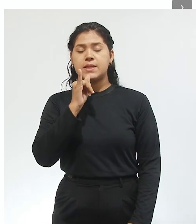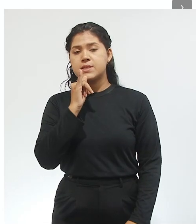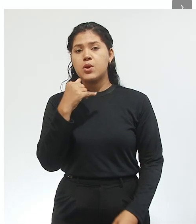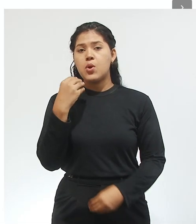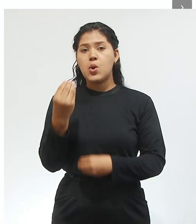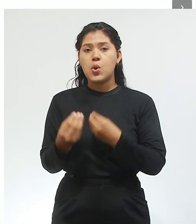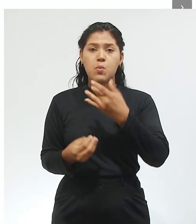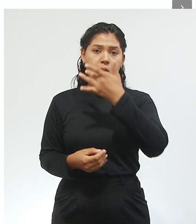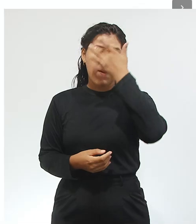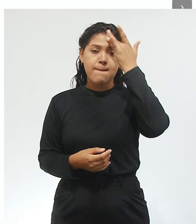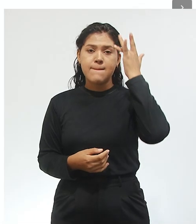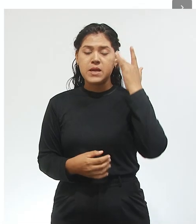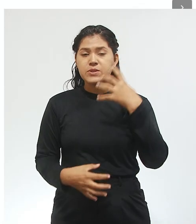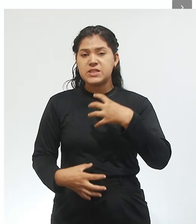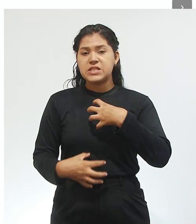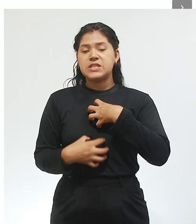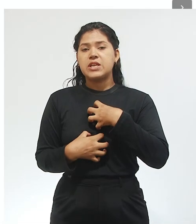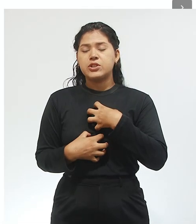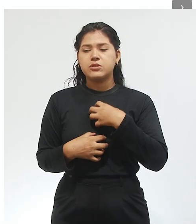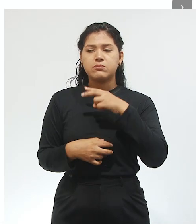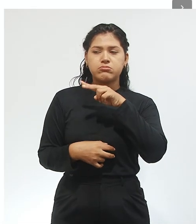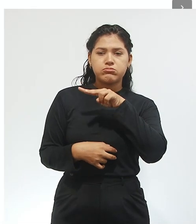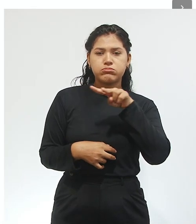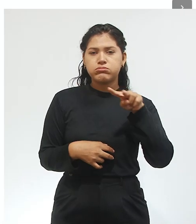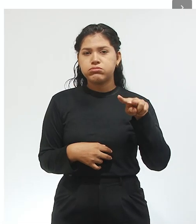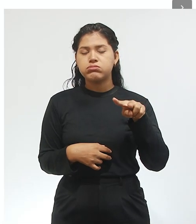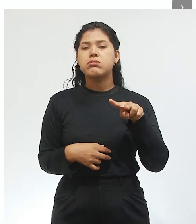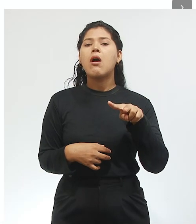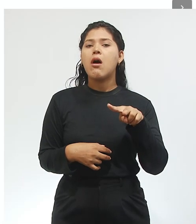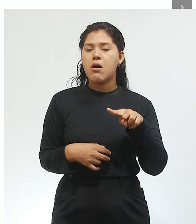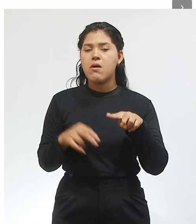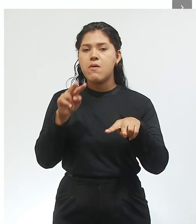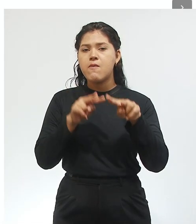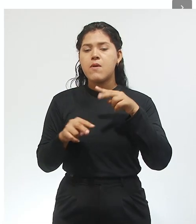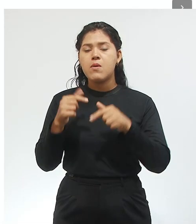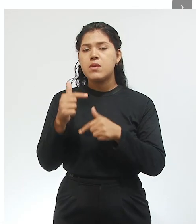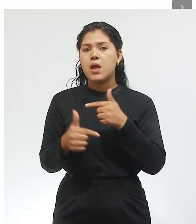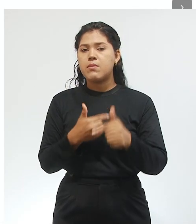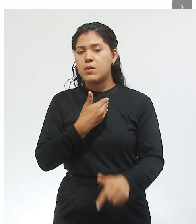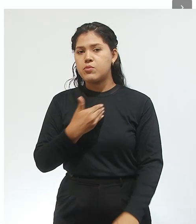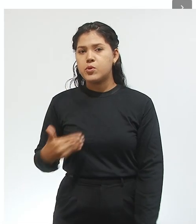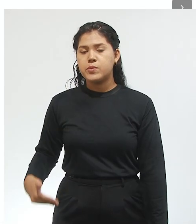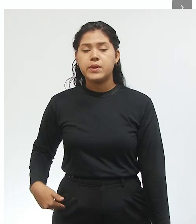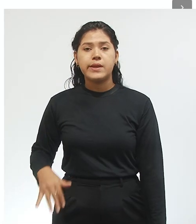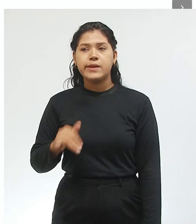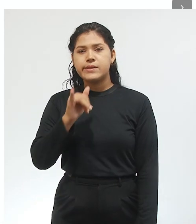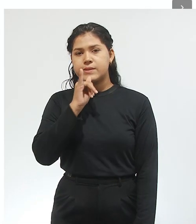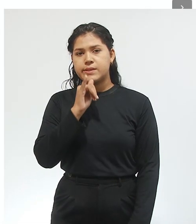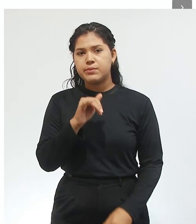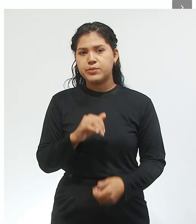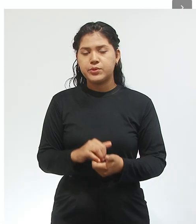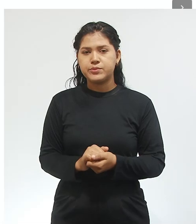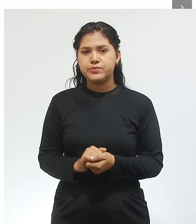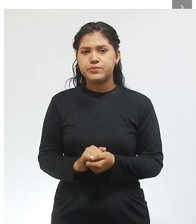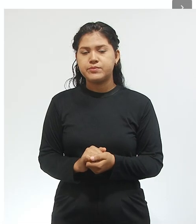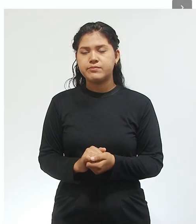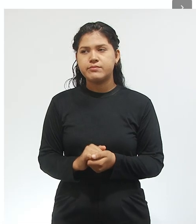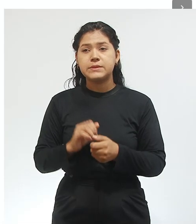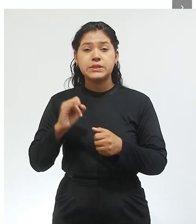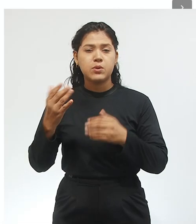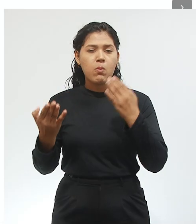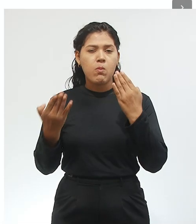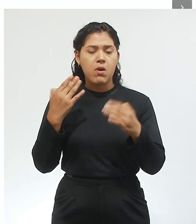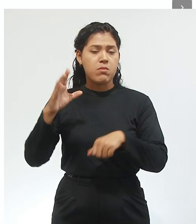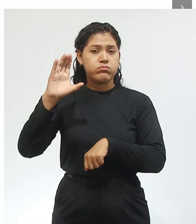Como ela se comporta com relação àquele serviço, né? Na parte comercial seria assim, que ocasiões de compra que